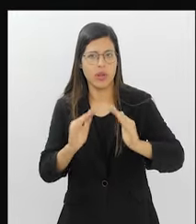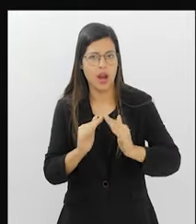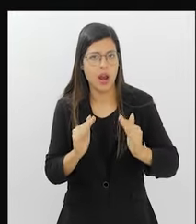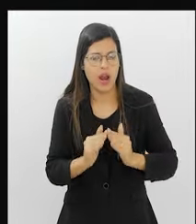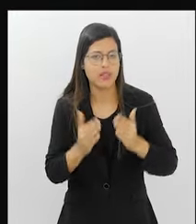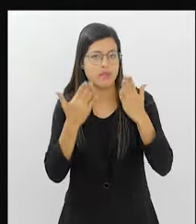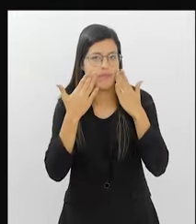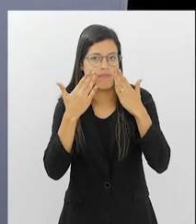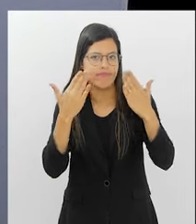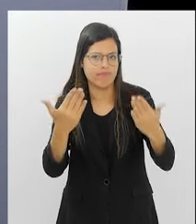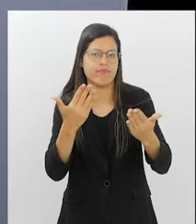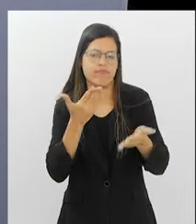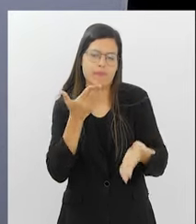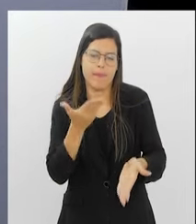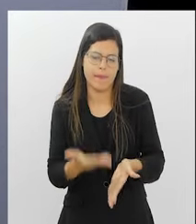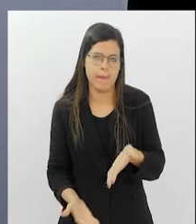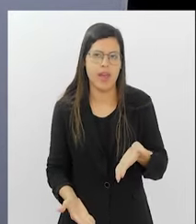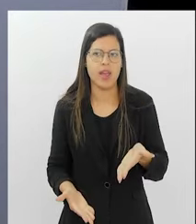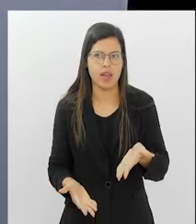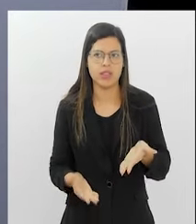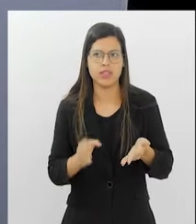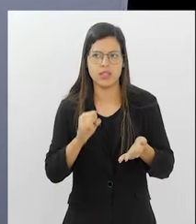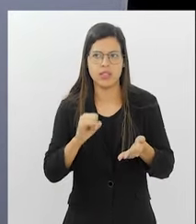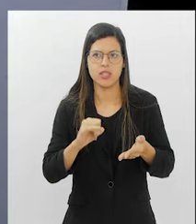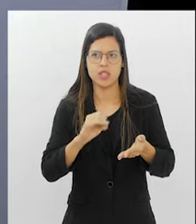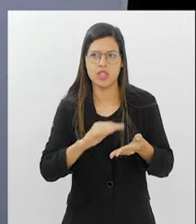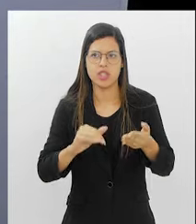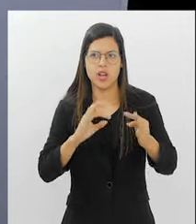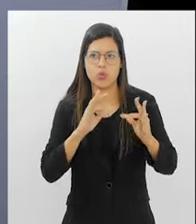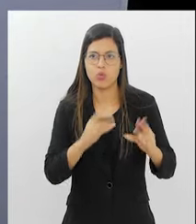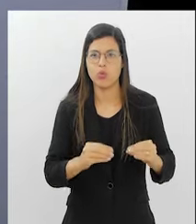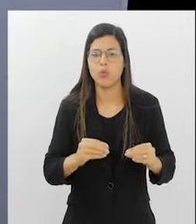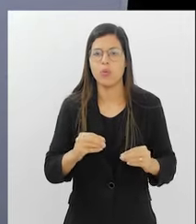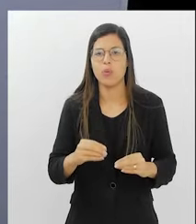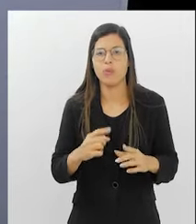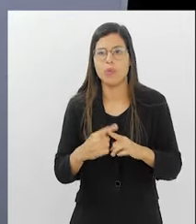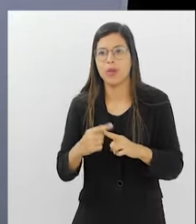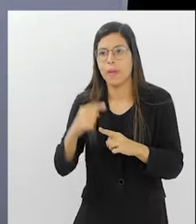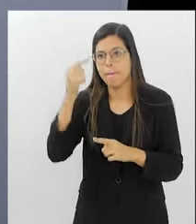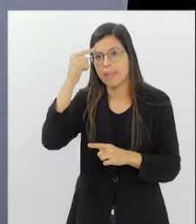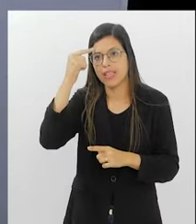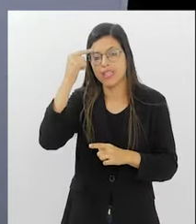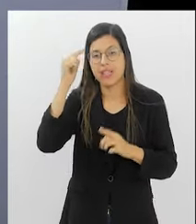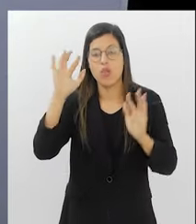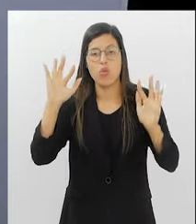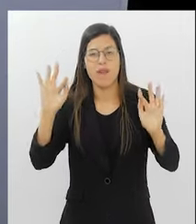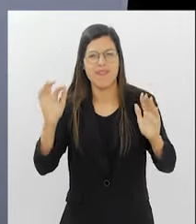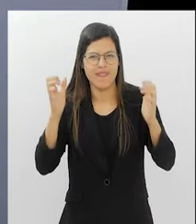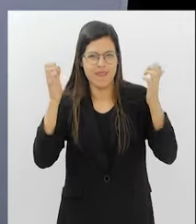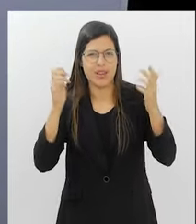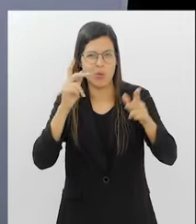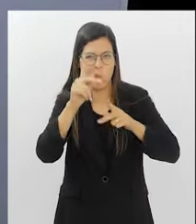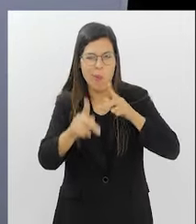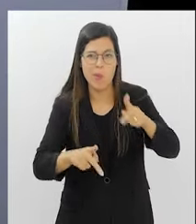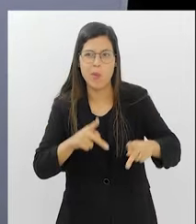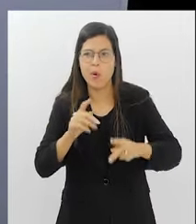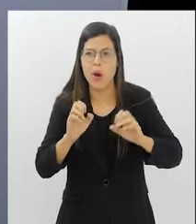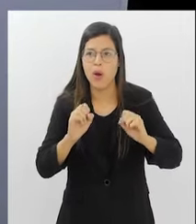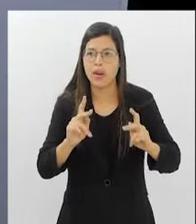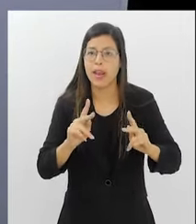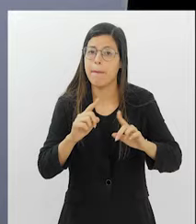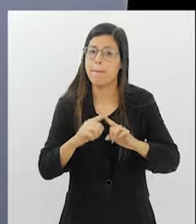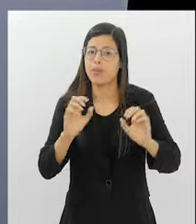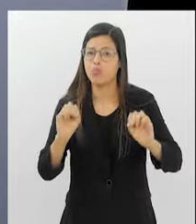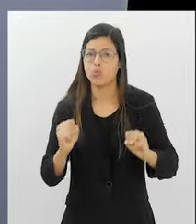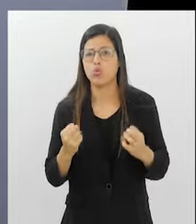casa o espetáculo per o espetáculo perde tirando porque pensando em festa popular é ótimo sim mas Pens